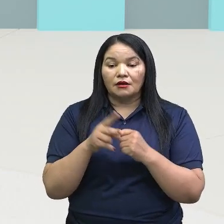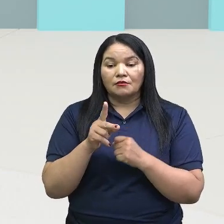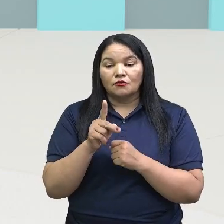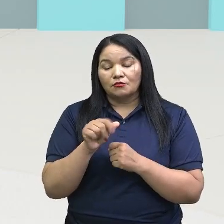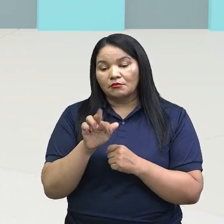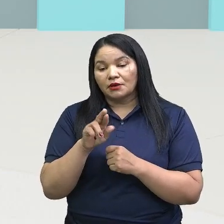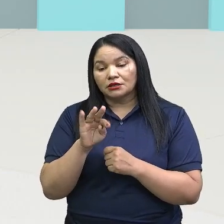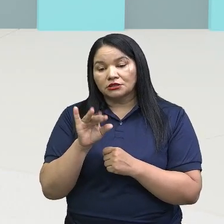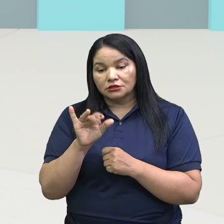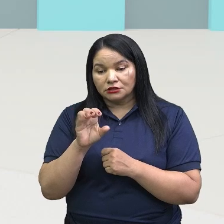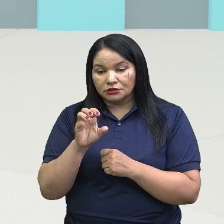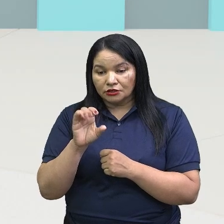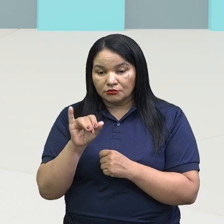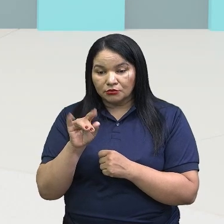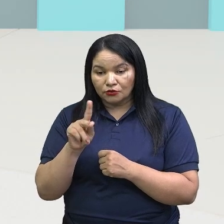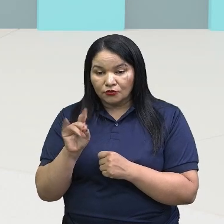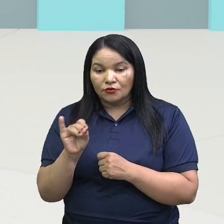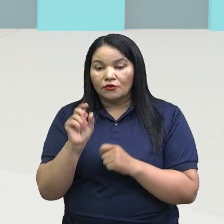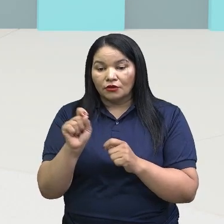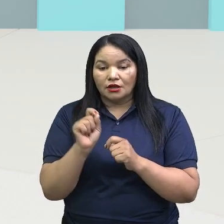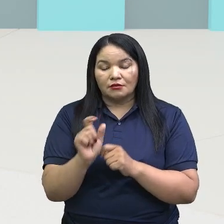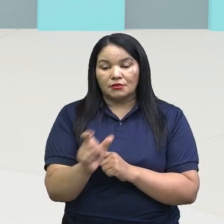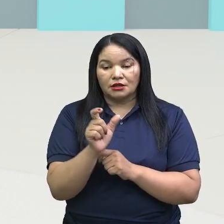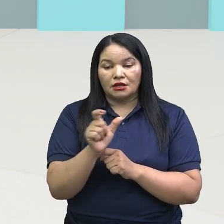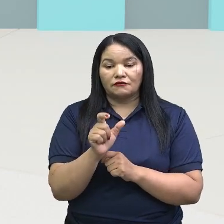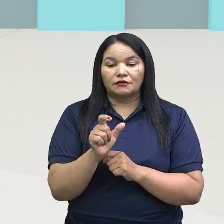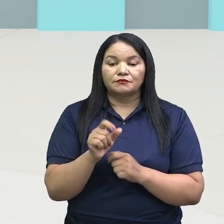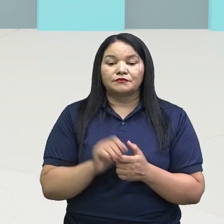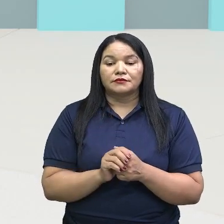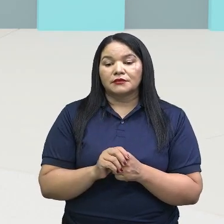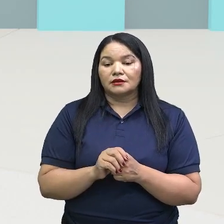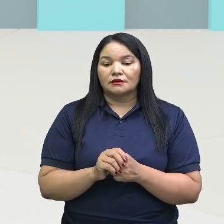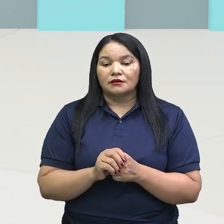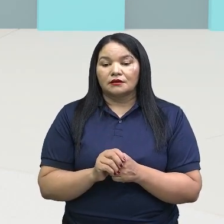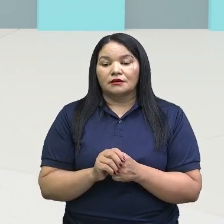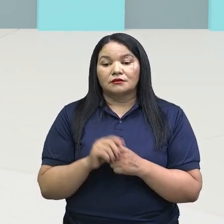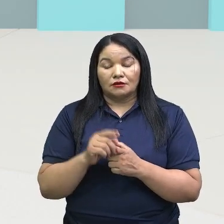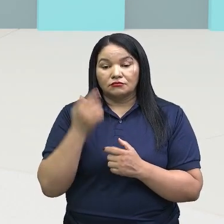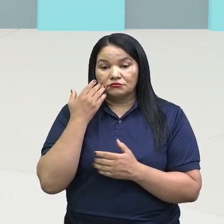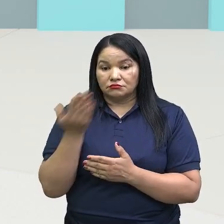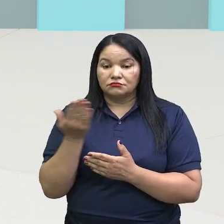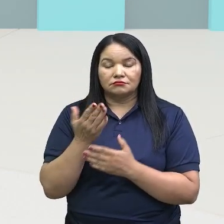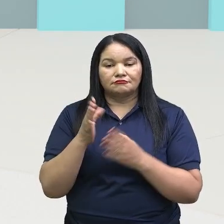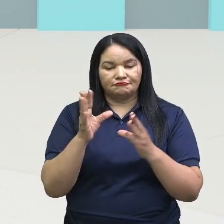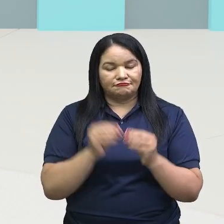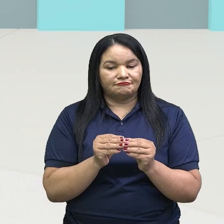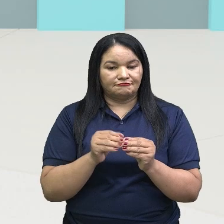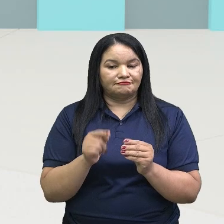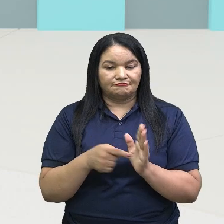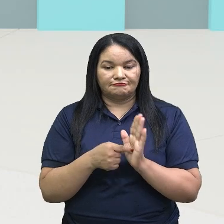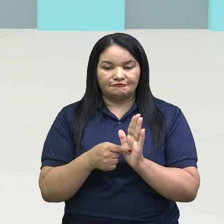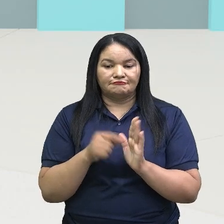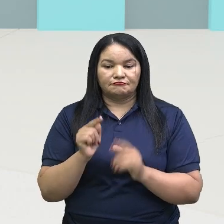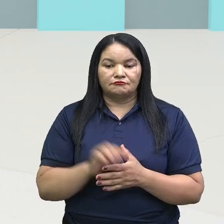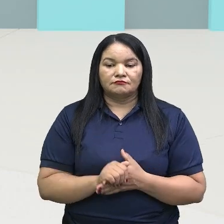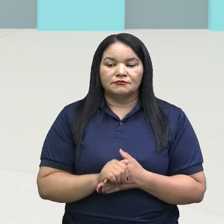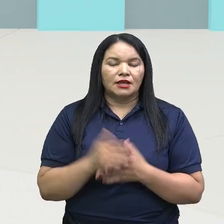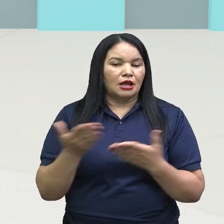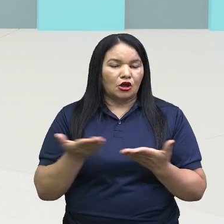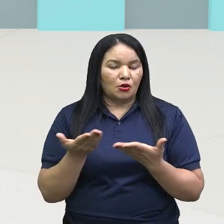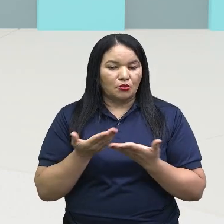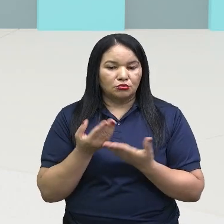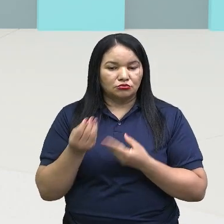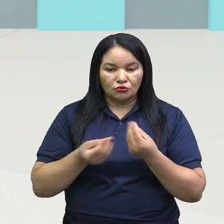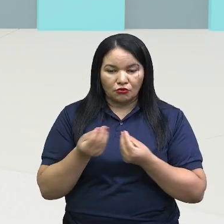terminada em idas aí, ó. Então, isso é que indica que a oração está reduzida. E aí, como é que eu faço